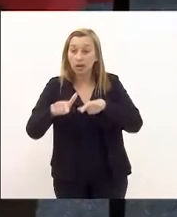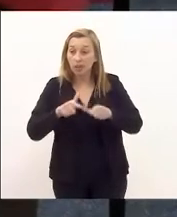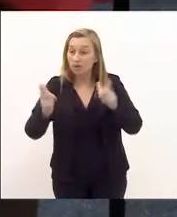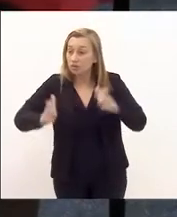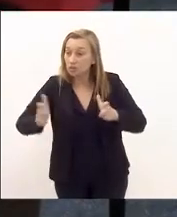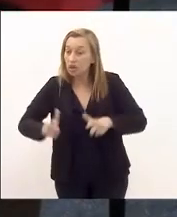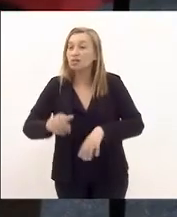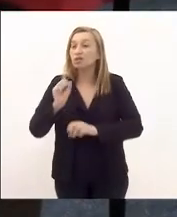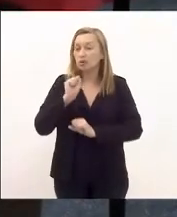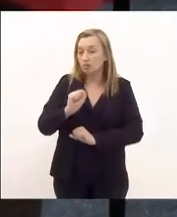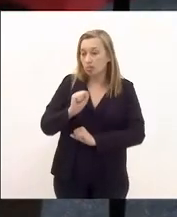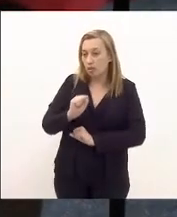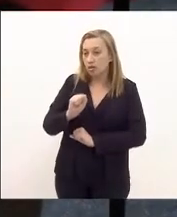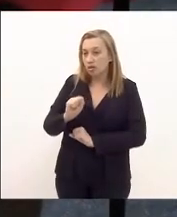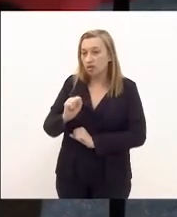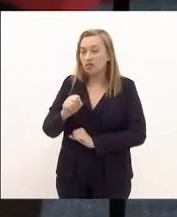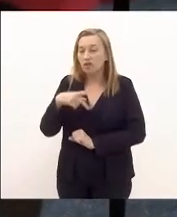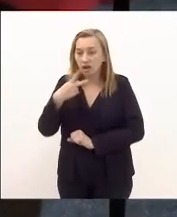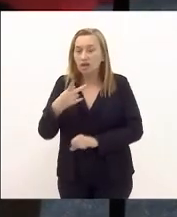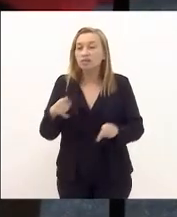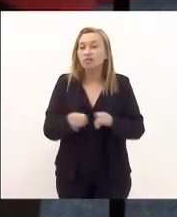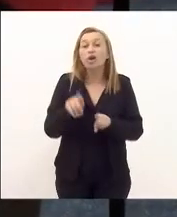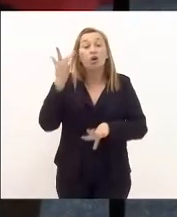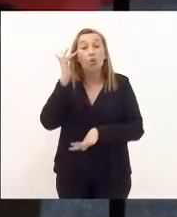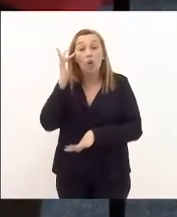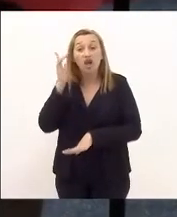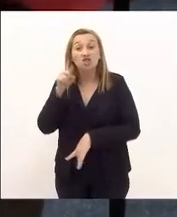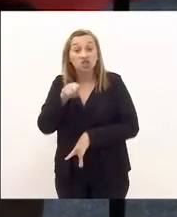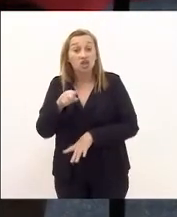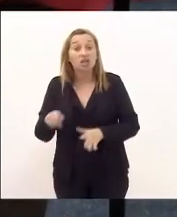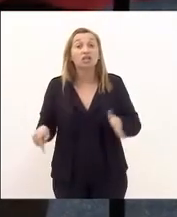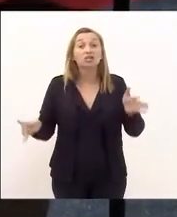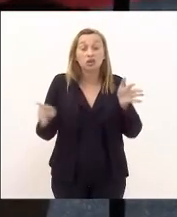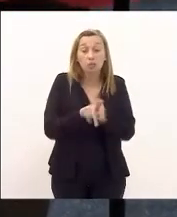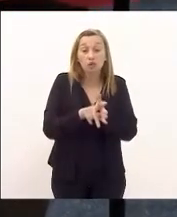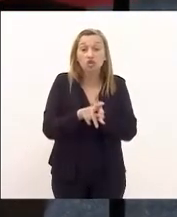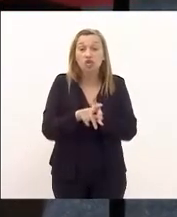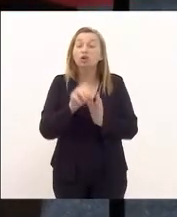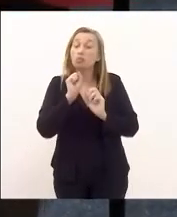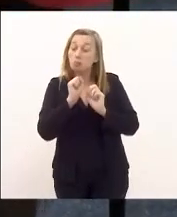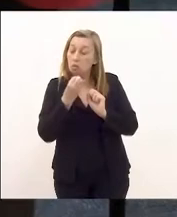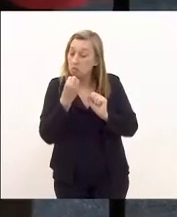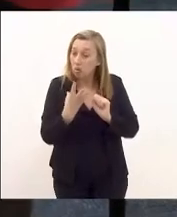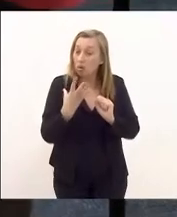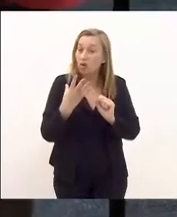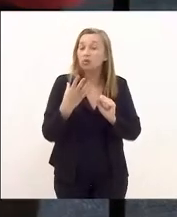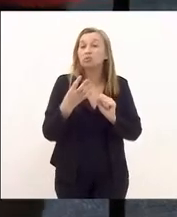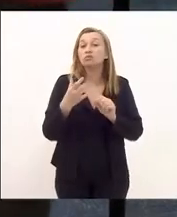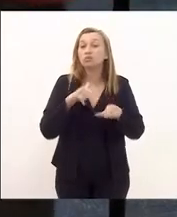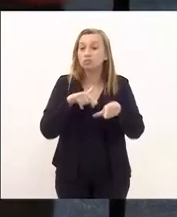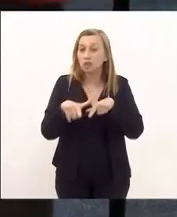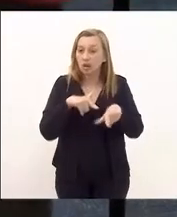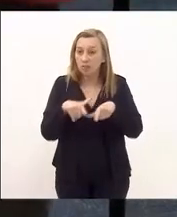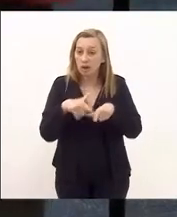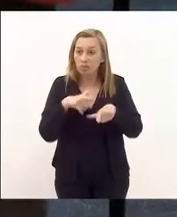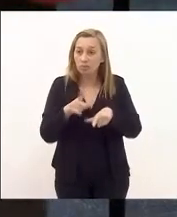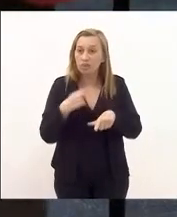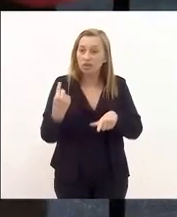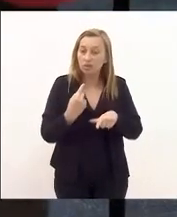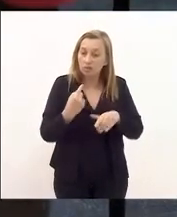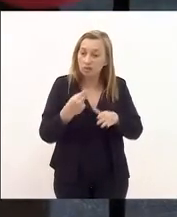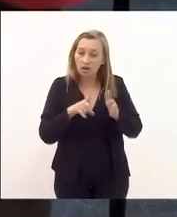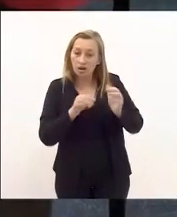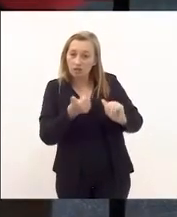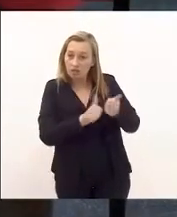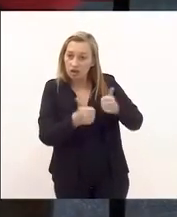sistema penitenciário. Então, eu acho que esse seu projeto vai ser um bom exercício para a gente